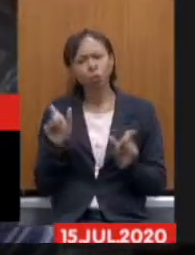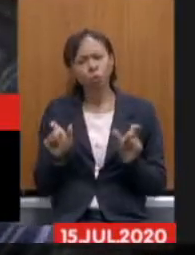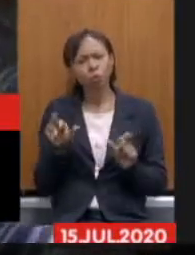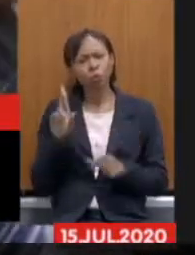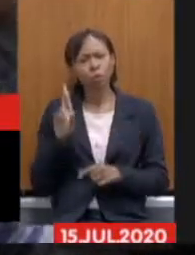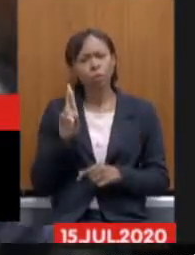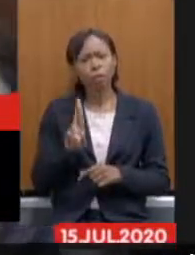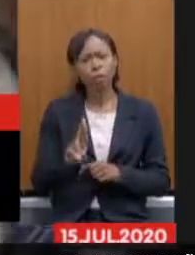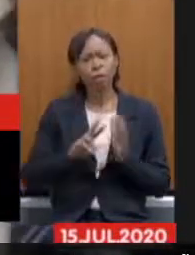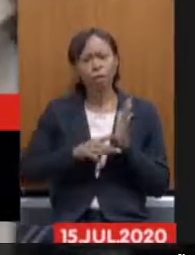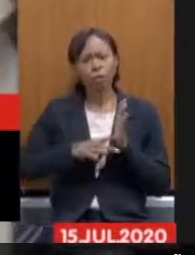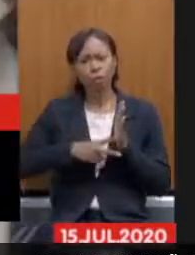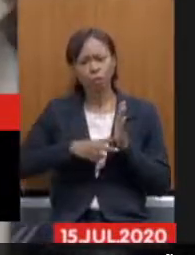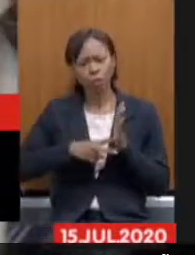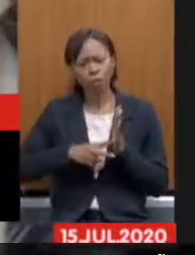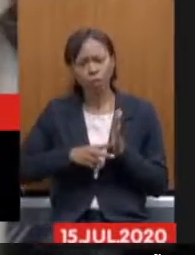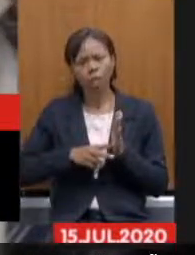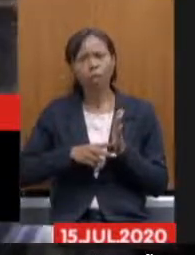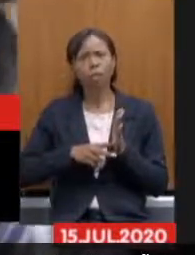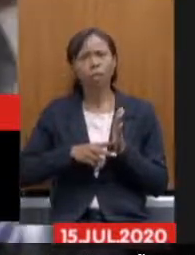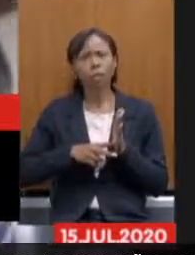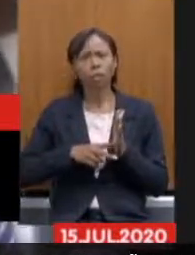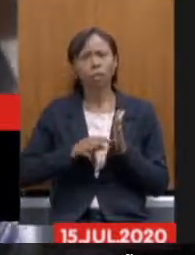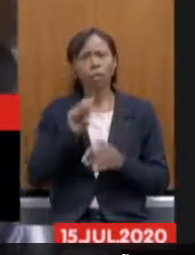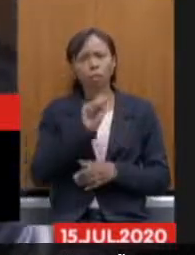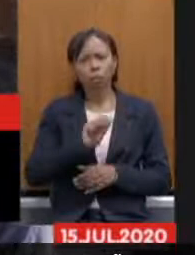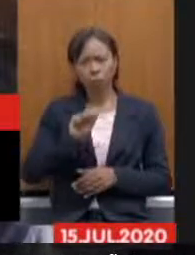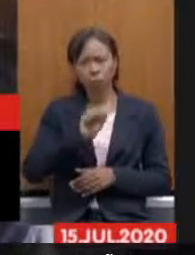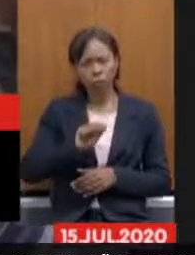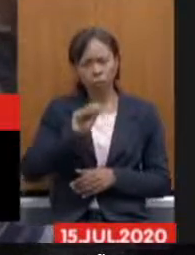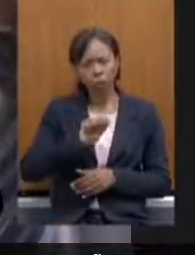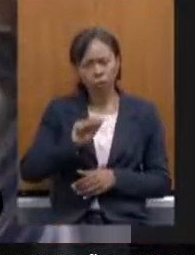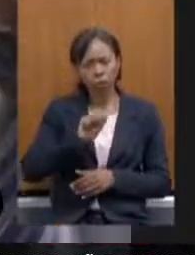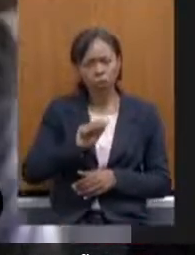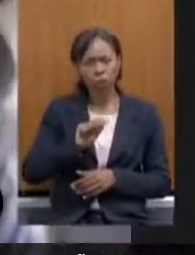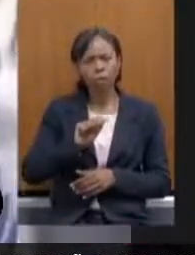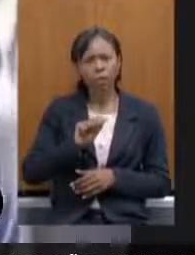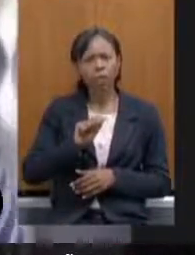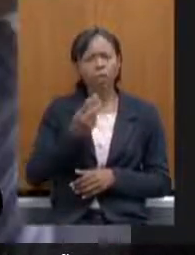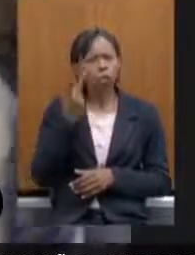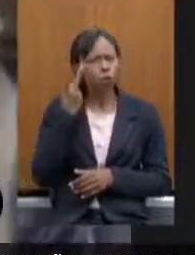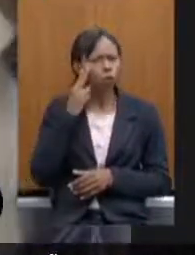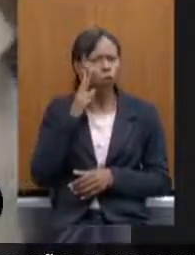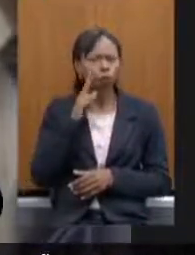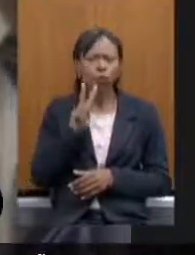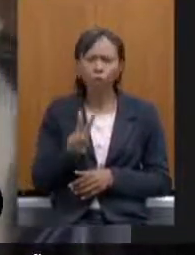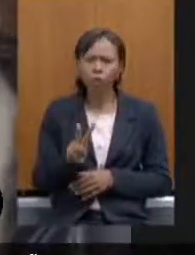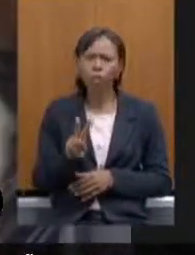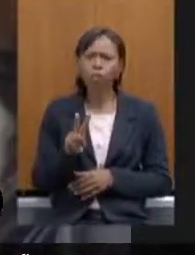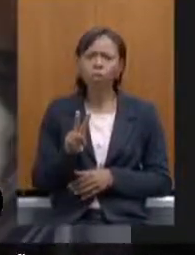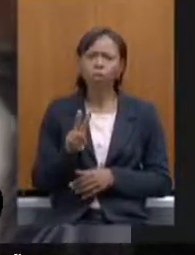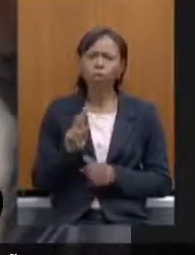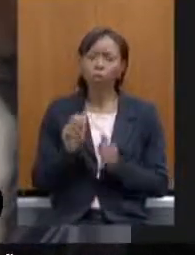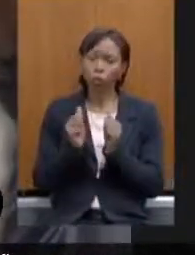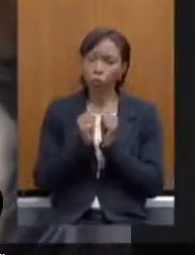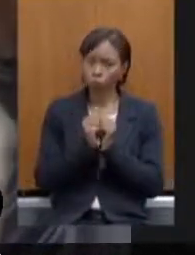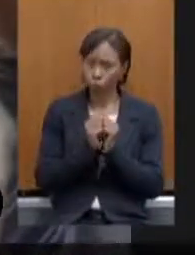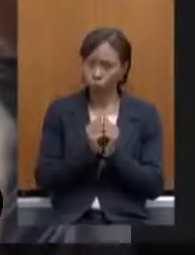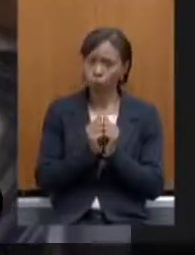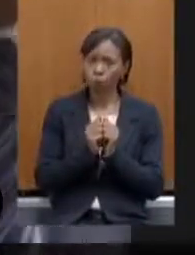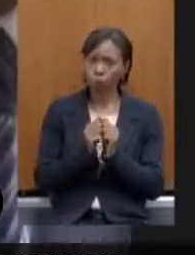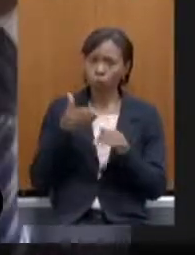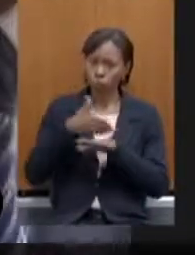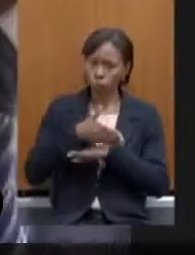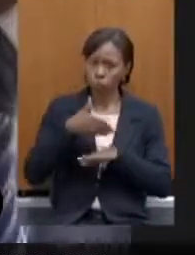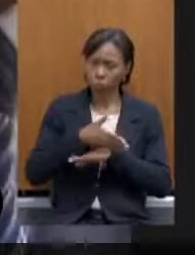do sindicato das das associações e nesses dois dias tiveram com a gente e